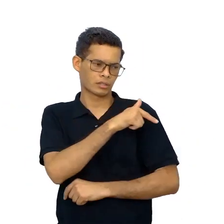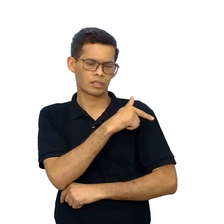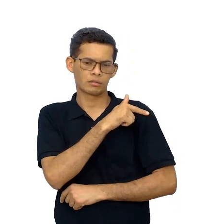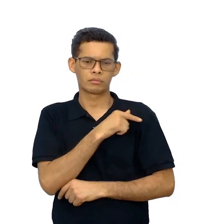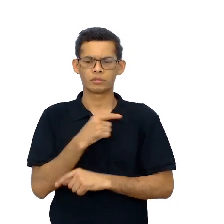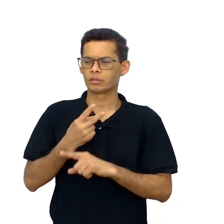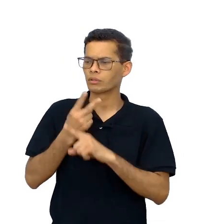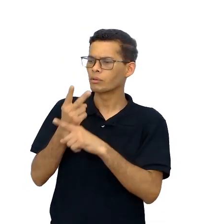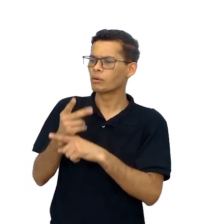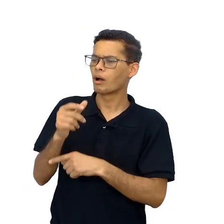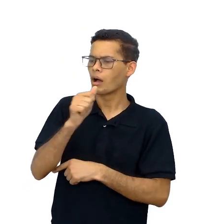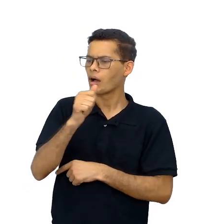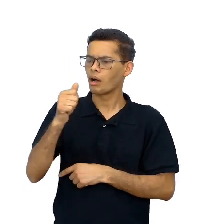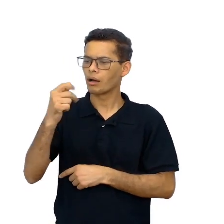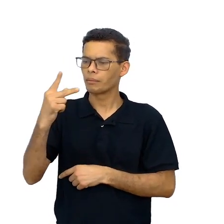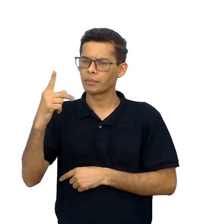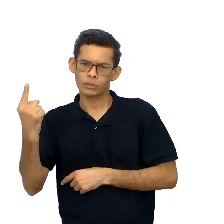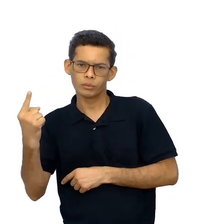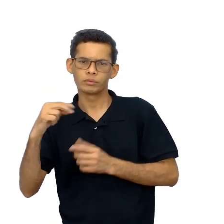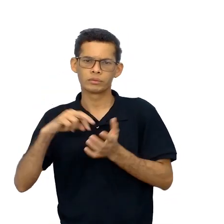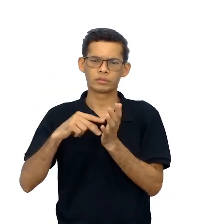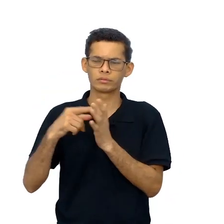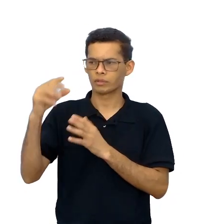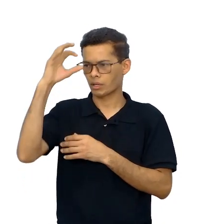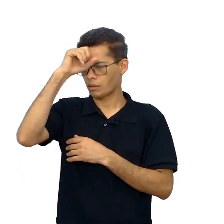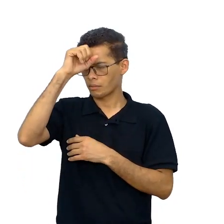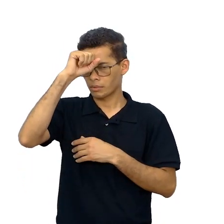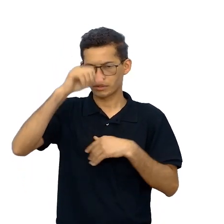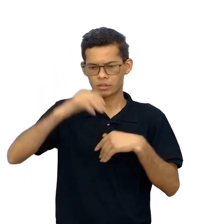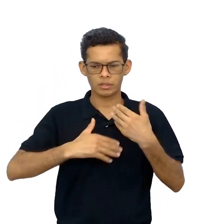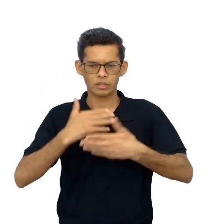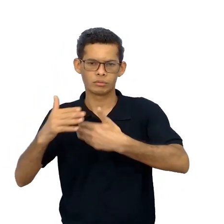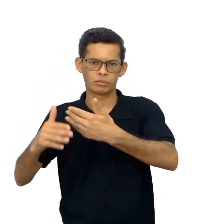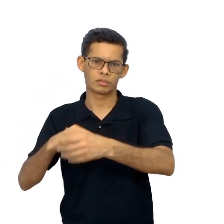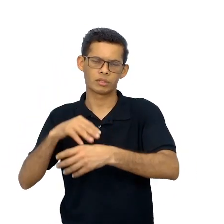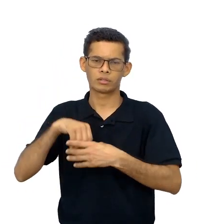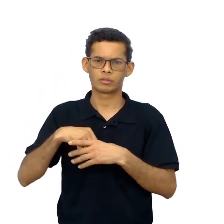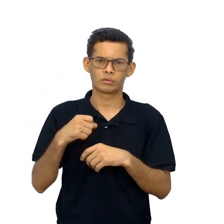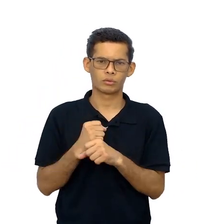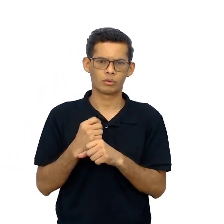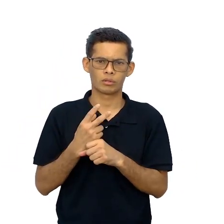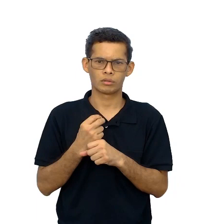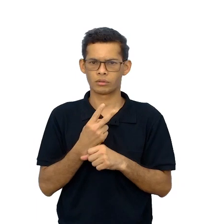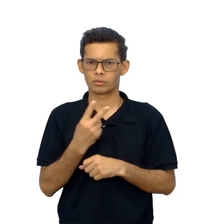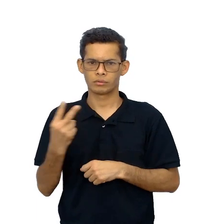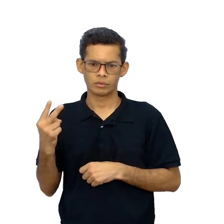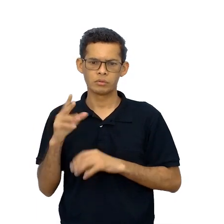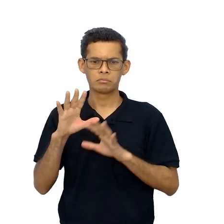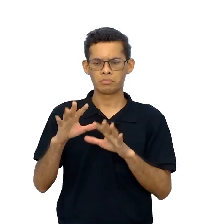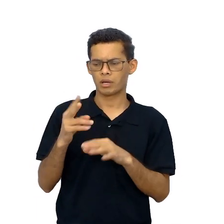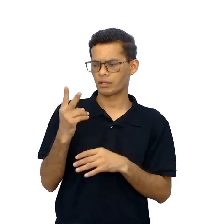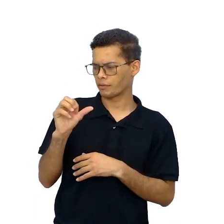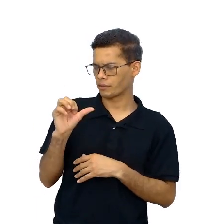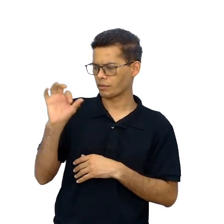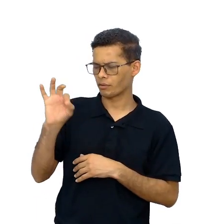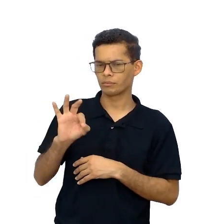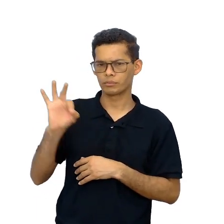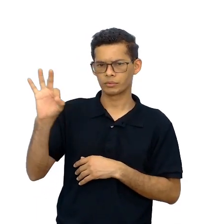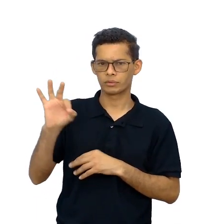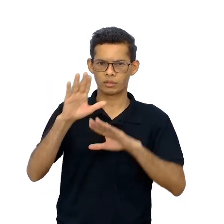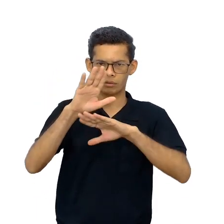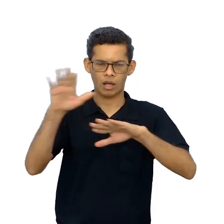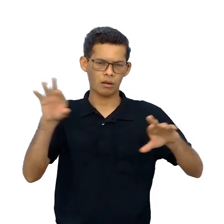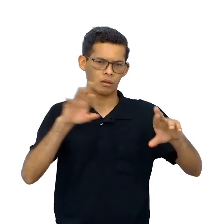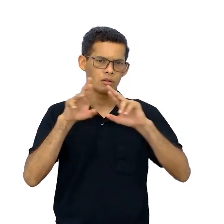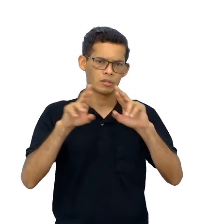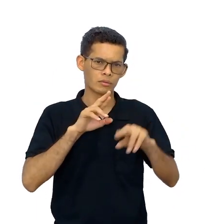na AP1, na Avaliação de Aprendizagem em Processo 1 de 2022, só 29% dos estudantes acertaram